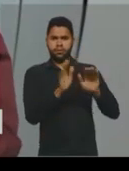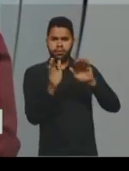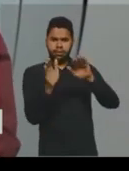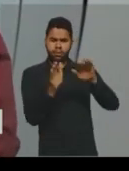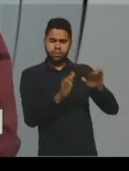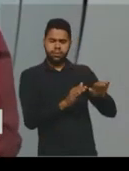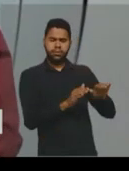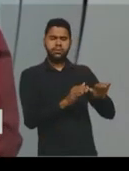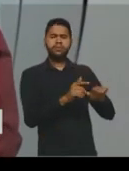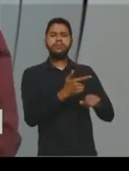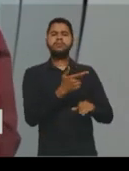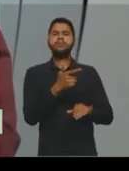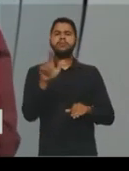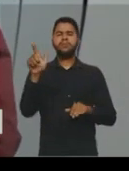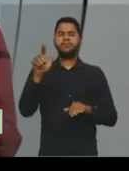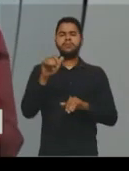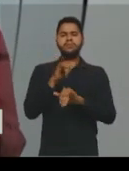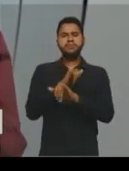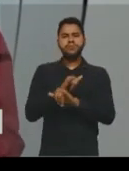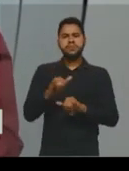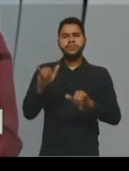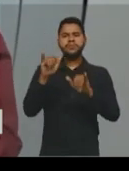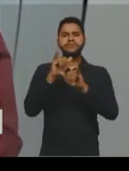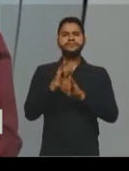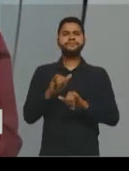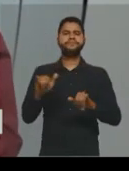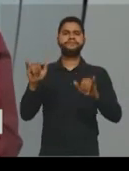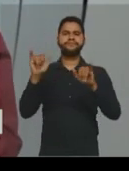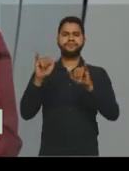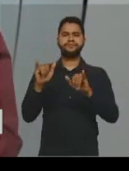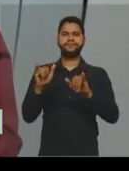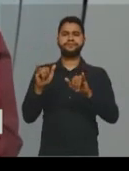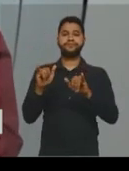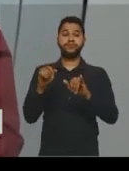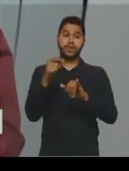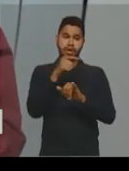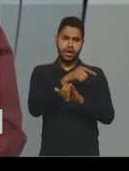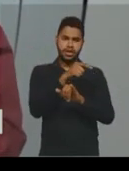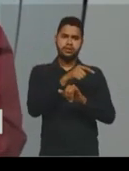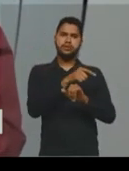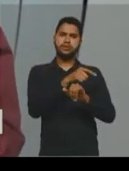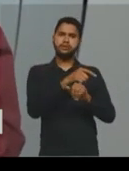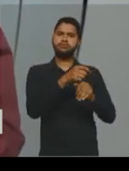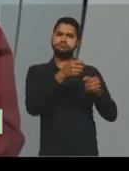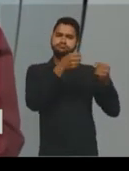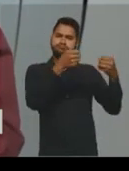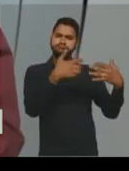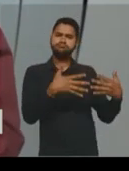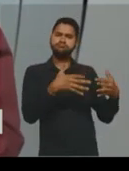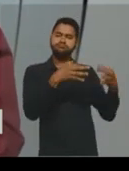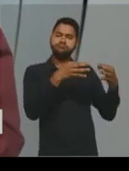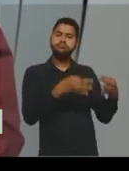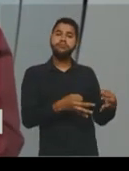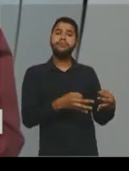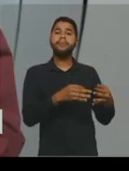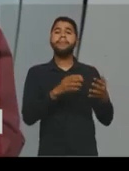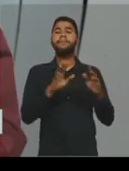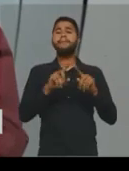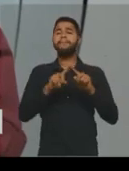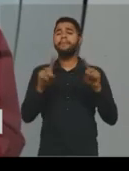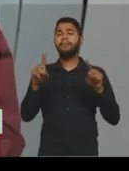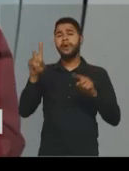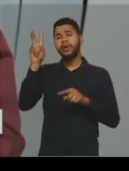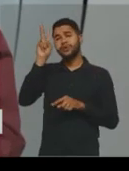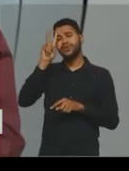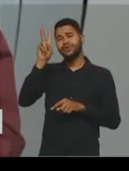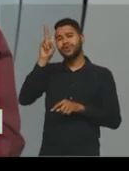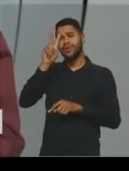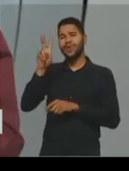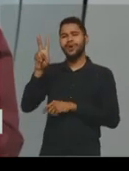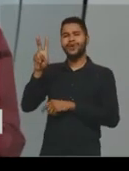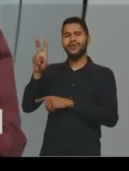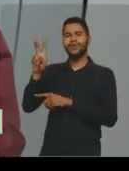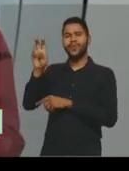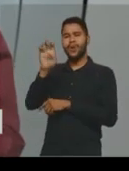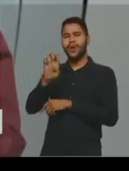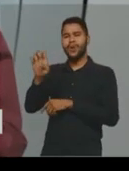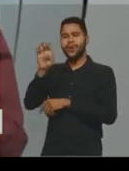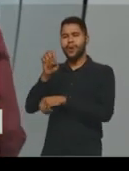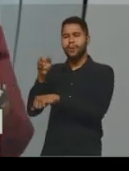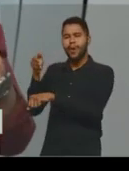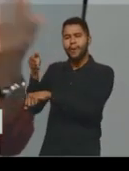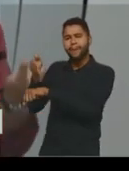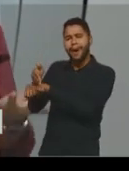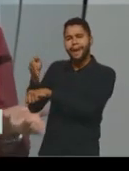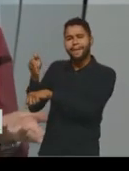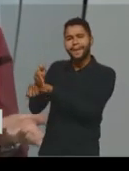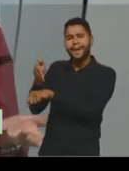no 9º, que é altamente, que esclarece. Fora isso, é a história dos europeus na África. Então não é uma